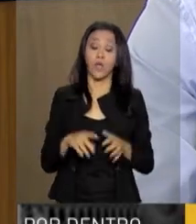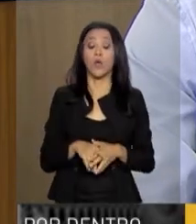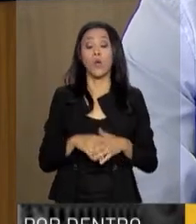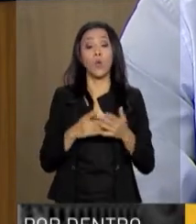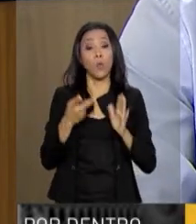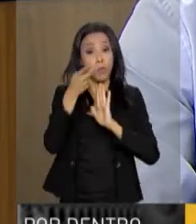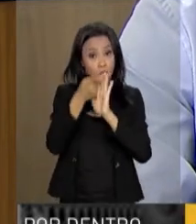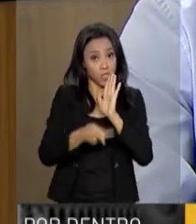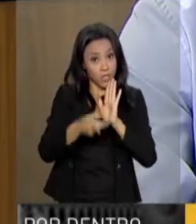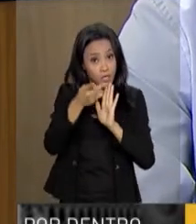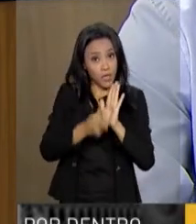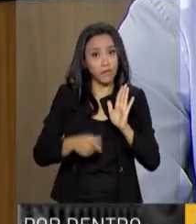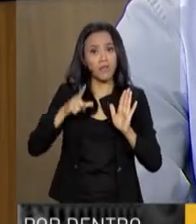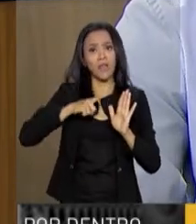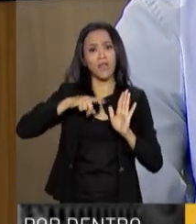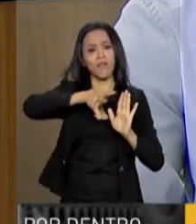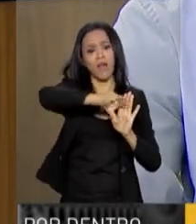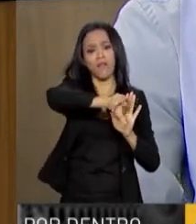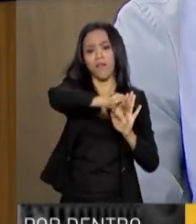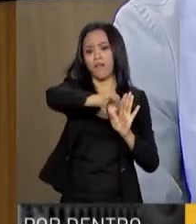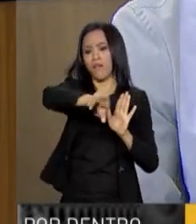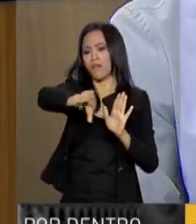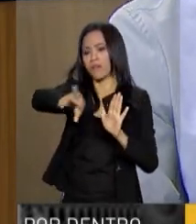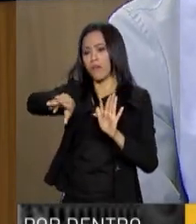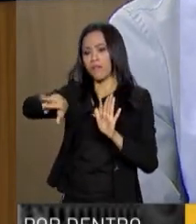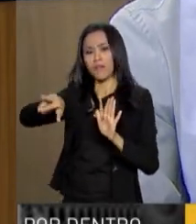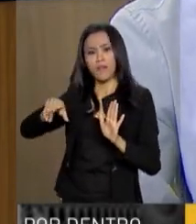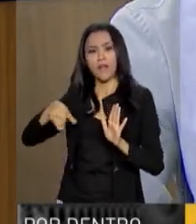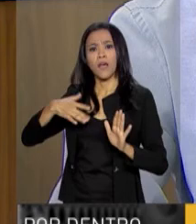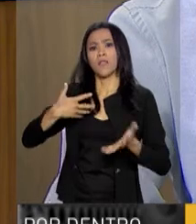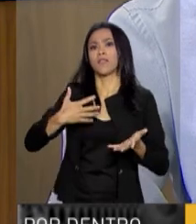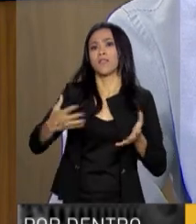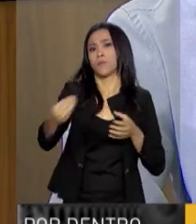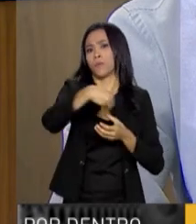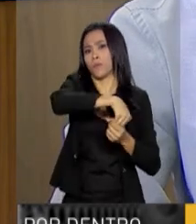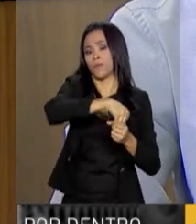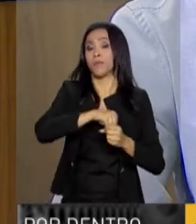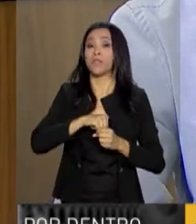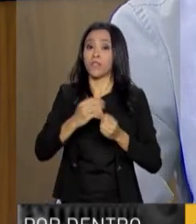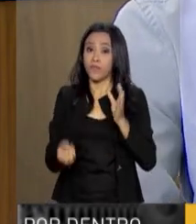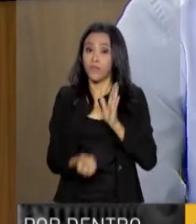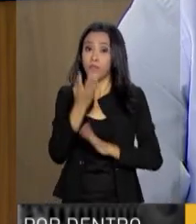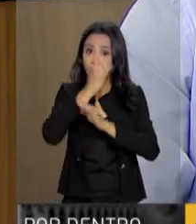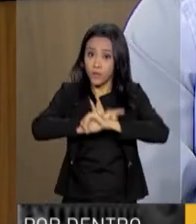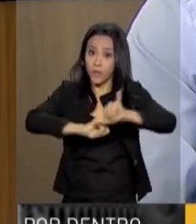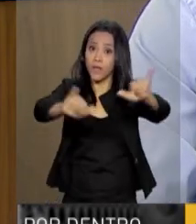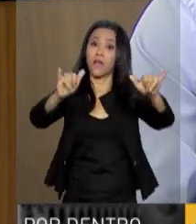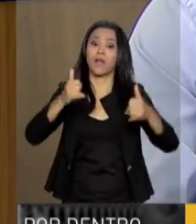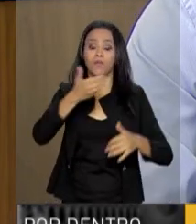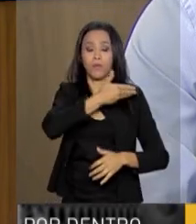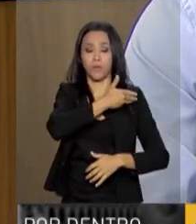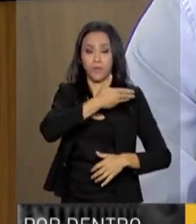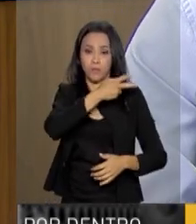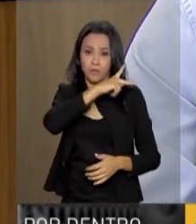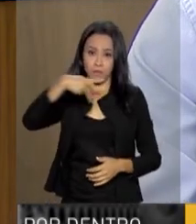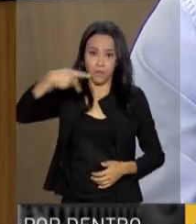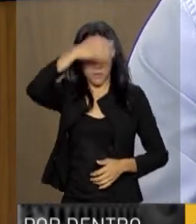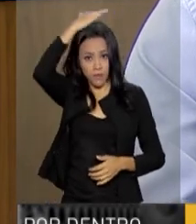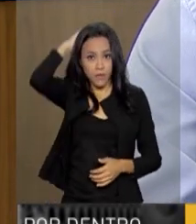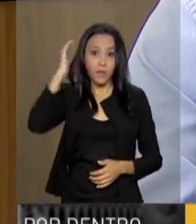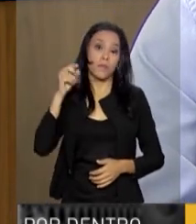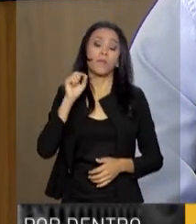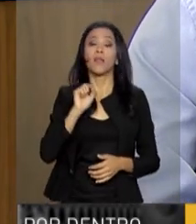integra o conjunto de ações lançado pelo presidente michel temer o brasil uma jovem 2018 o inova jovem ele é um